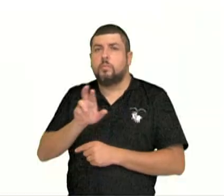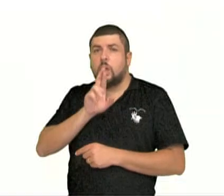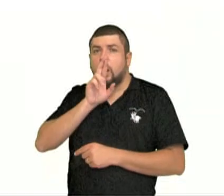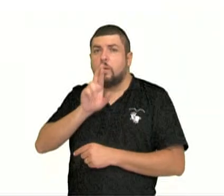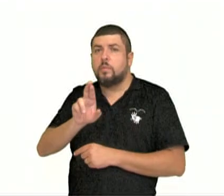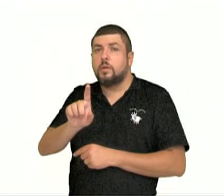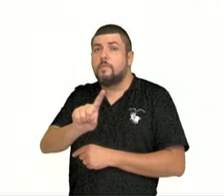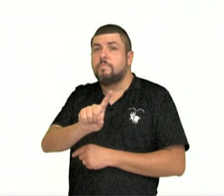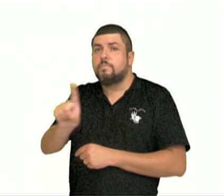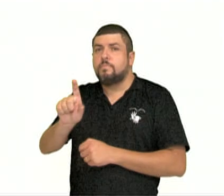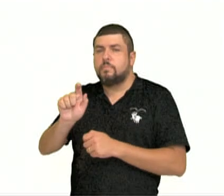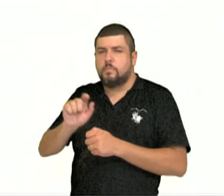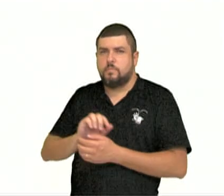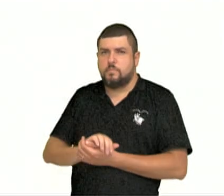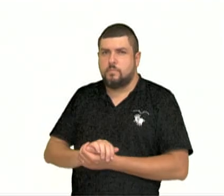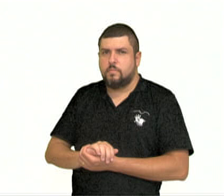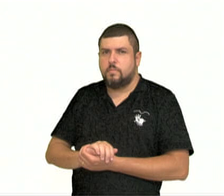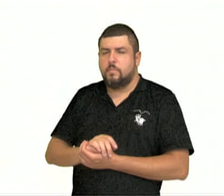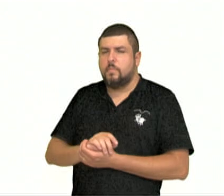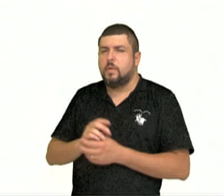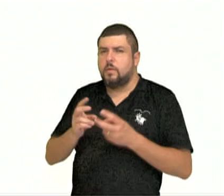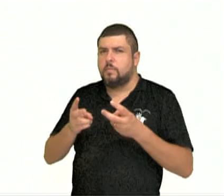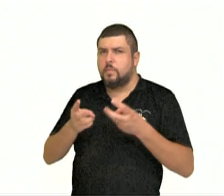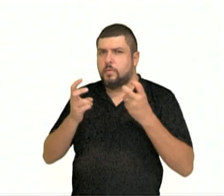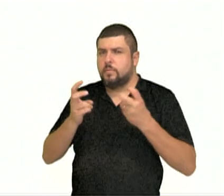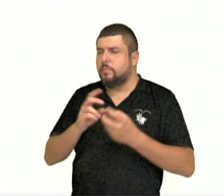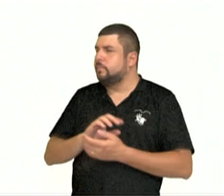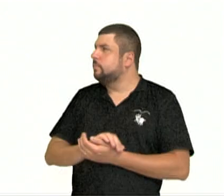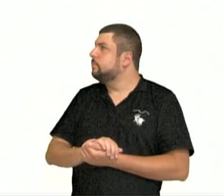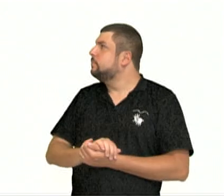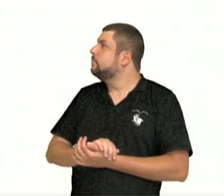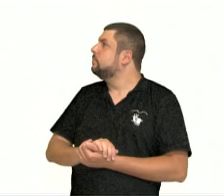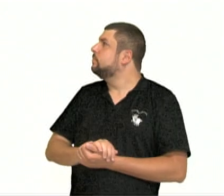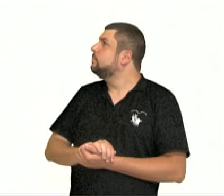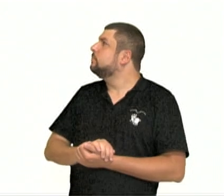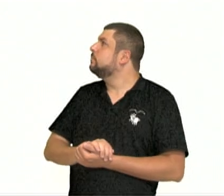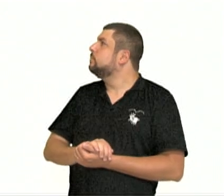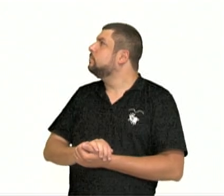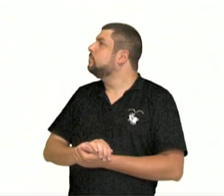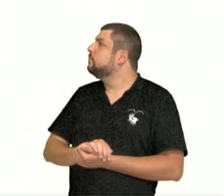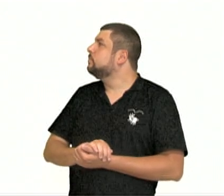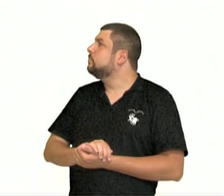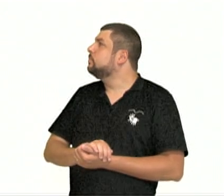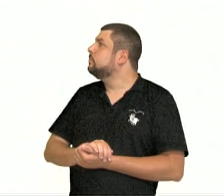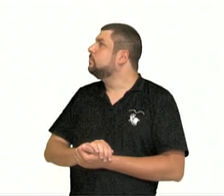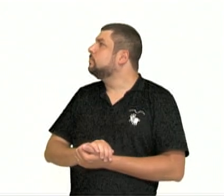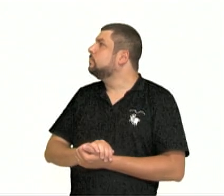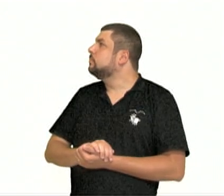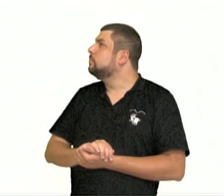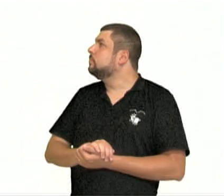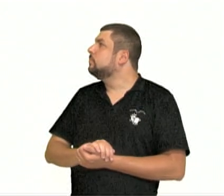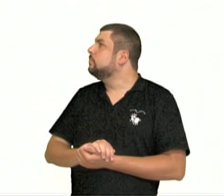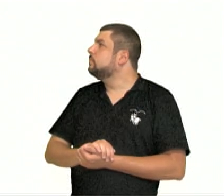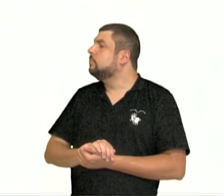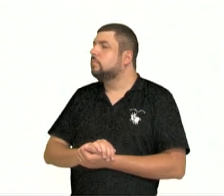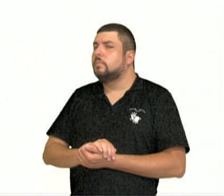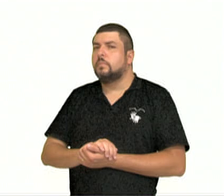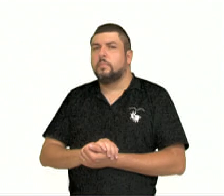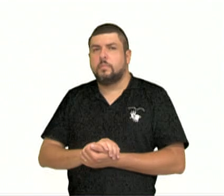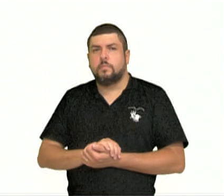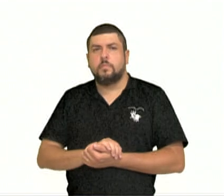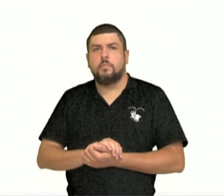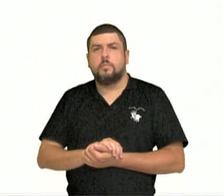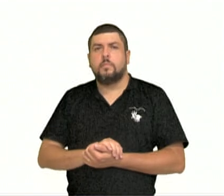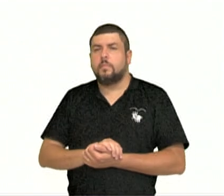negação. Observe estas frases. Jamás dejes de hacer atividade física. Nunca